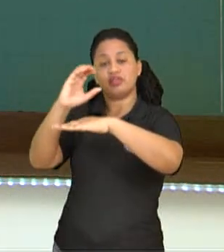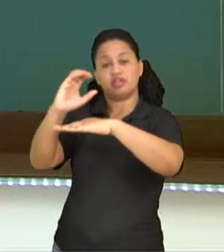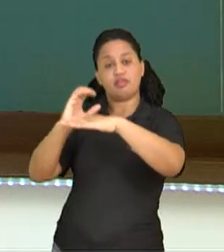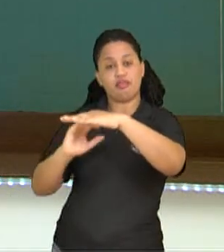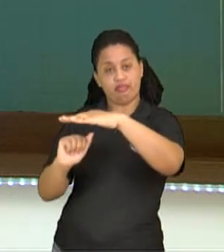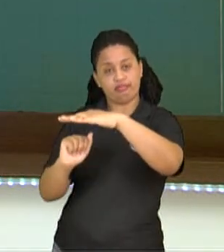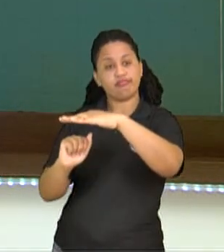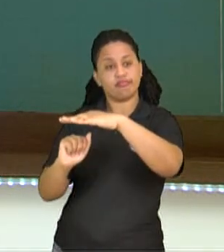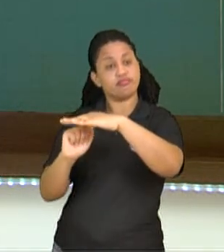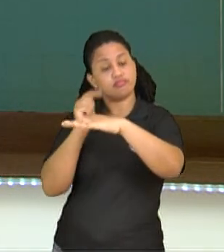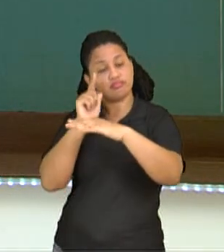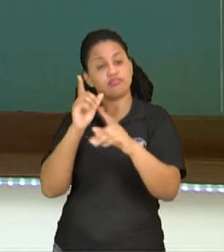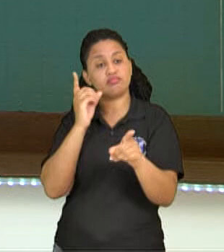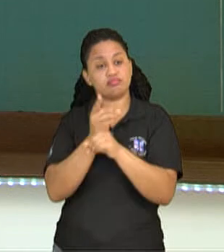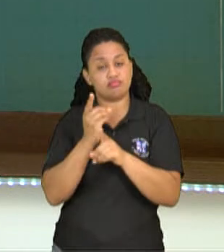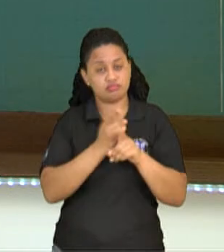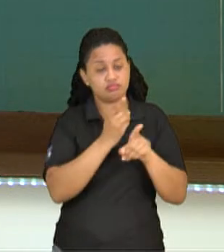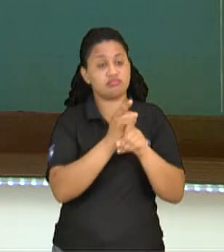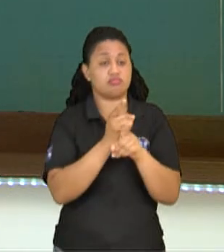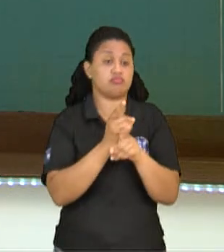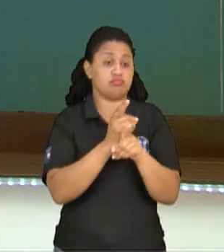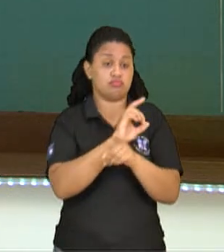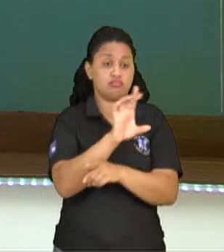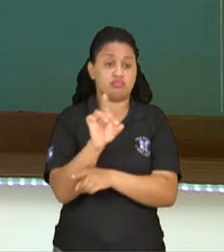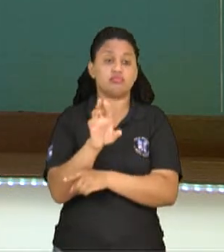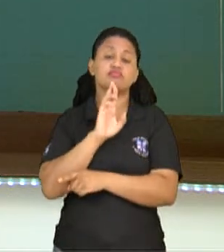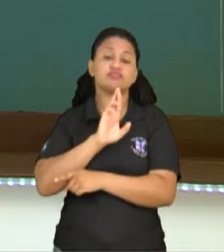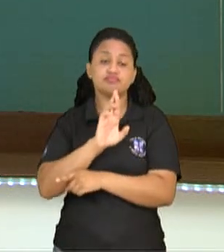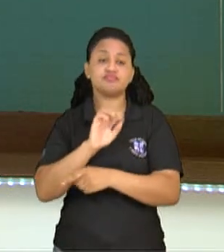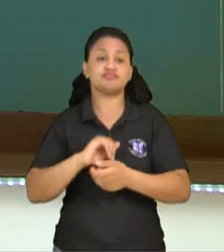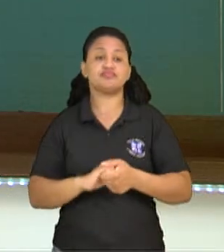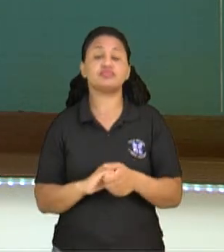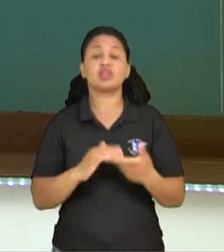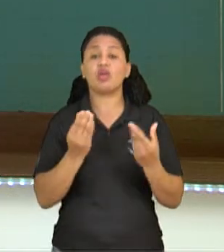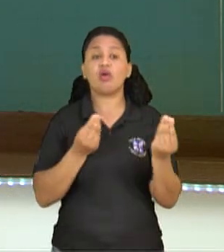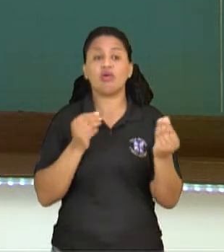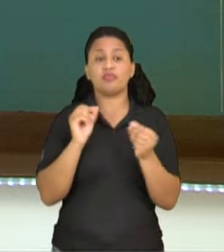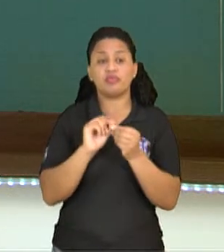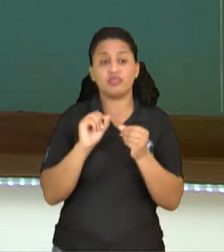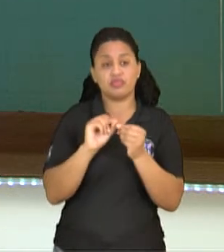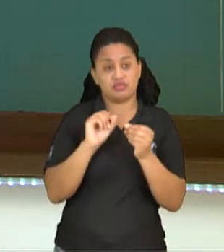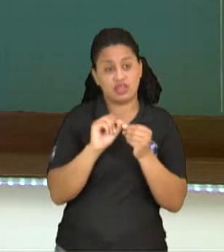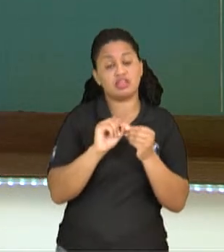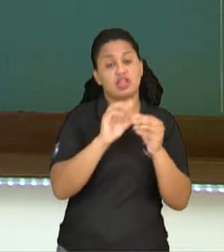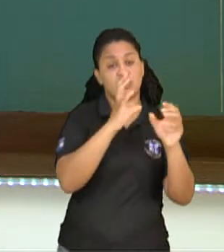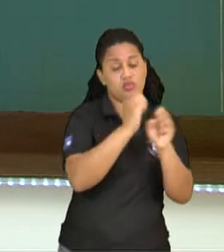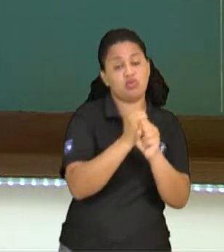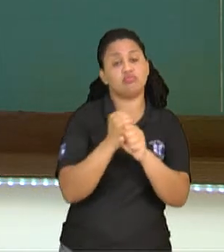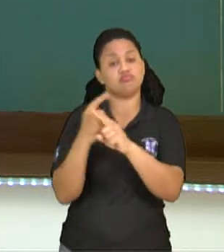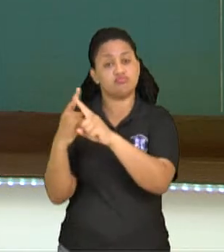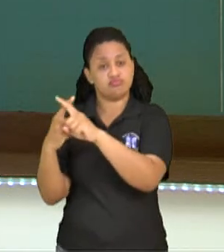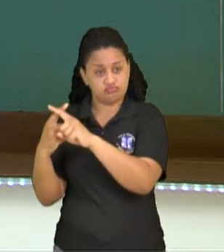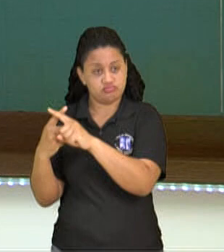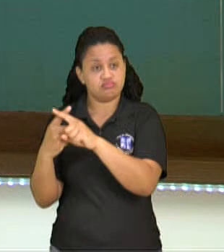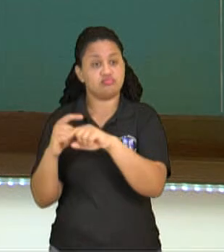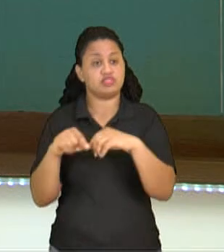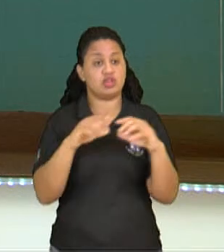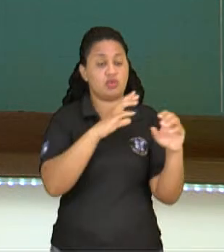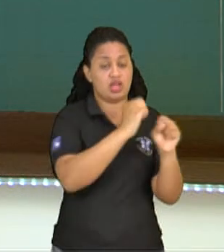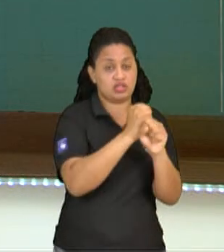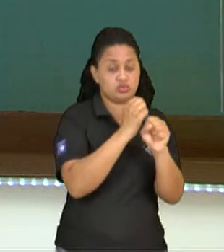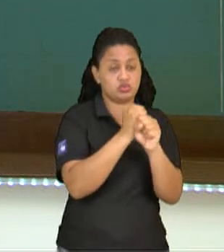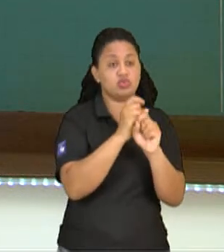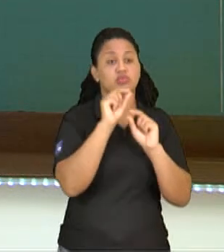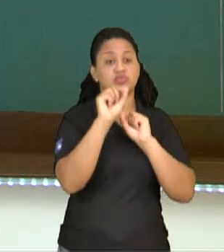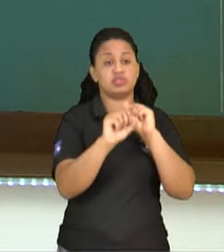Para cada uma, né, uma solução. E isso está relacionado o quê? Com soma e produto. Ou seja, a soma é